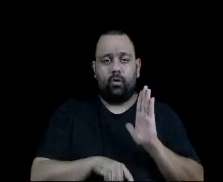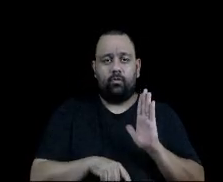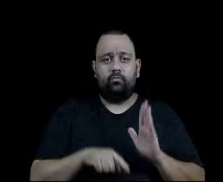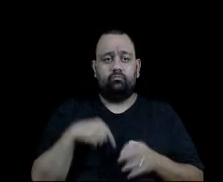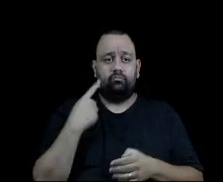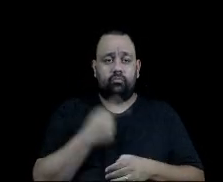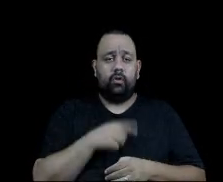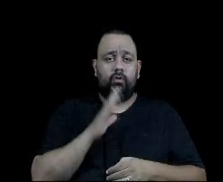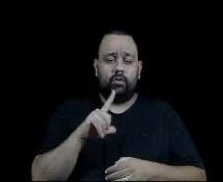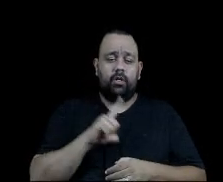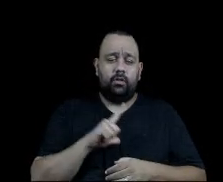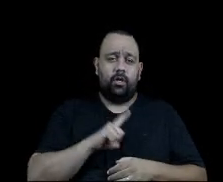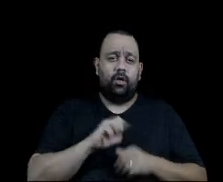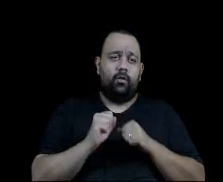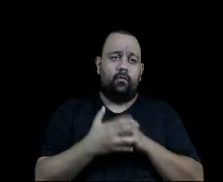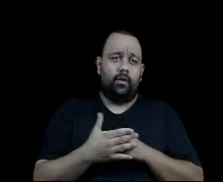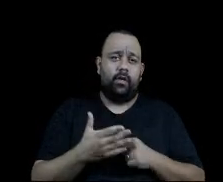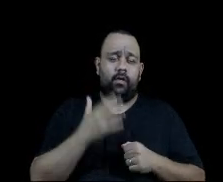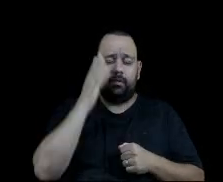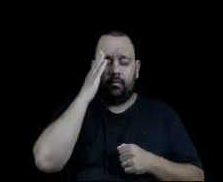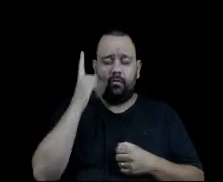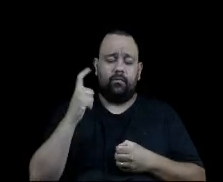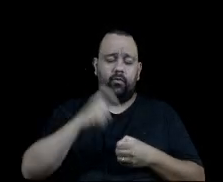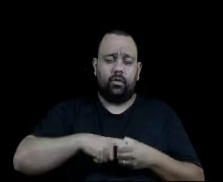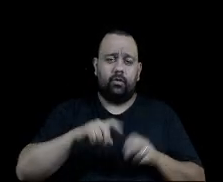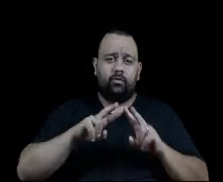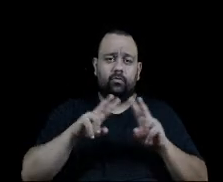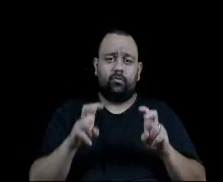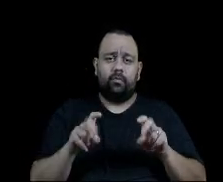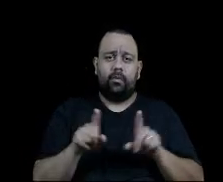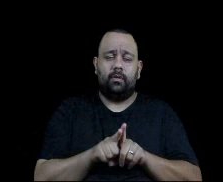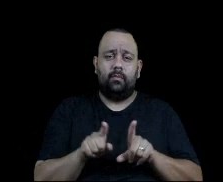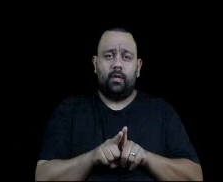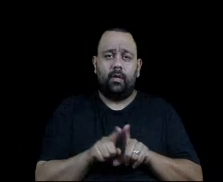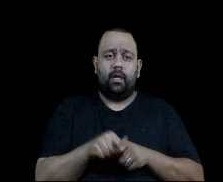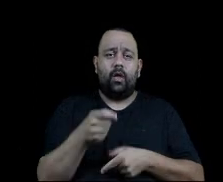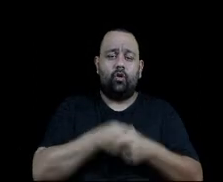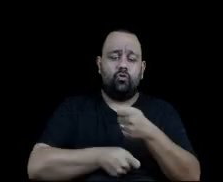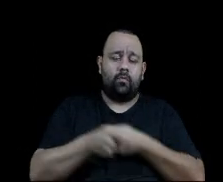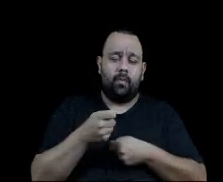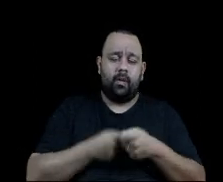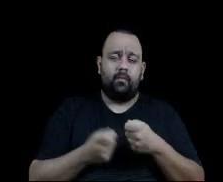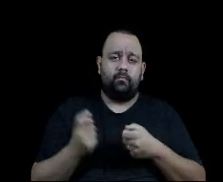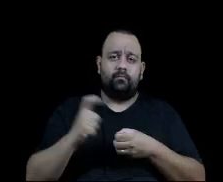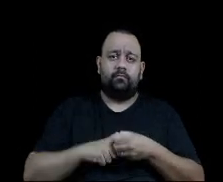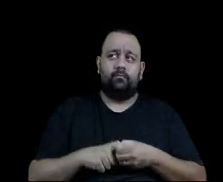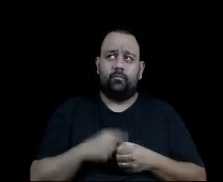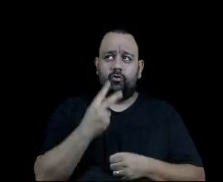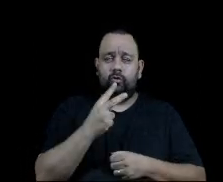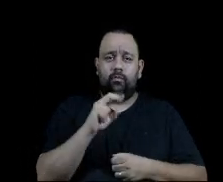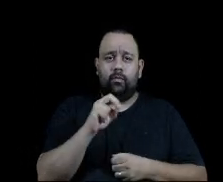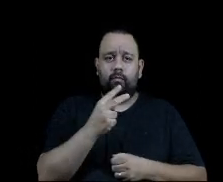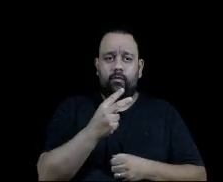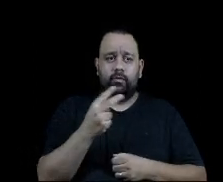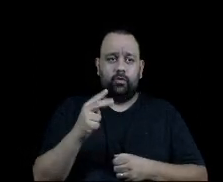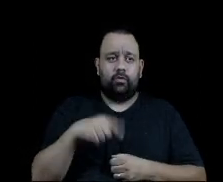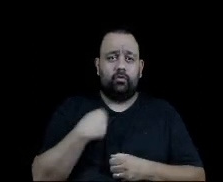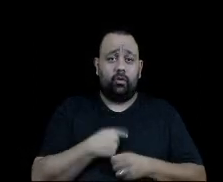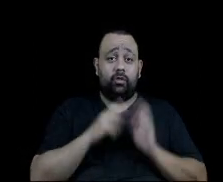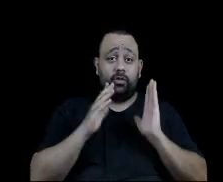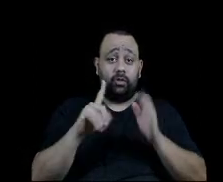em 2021, a gente ainda estava ali na Covid, recuperação da economia,